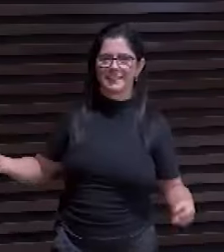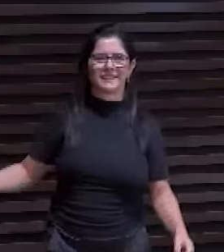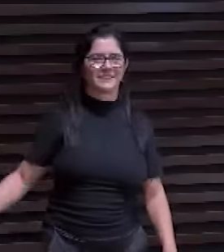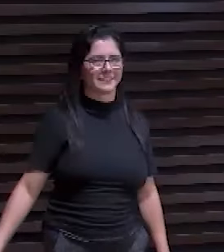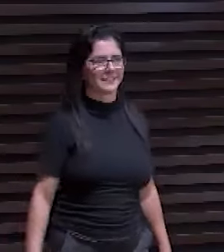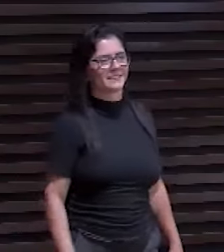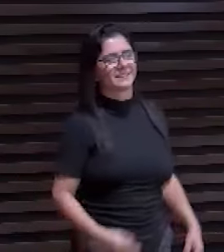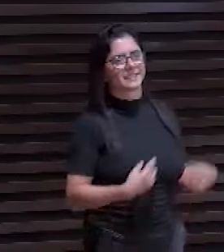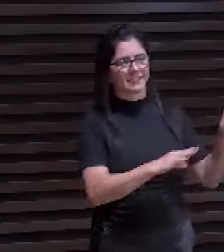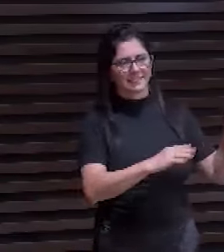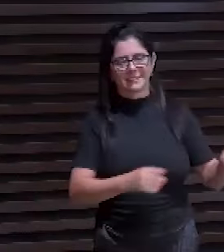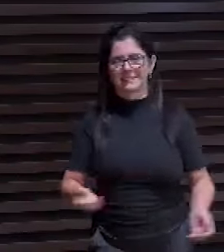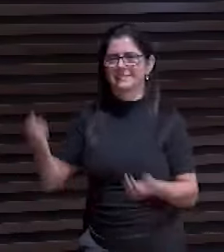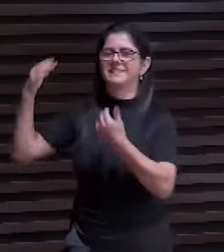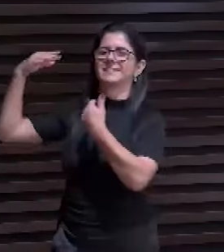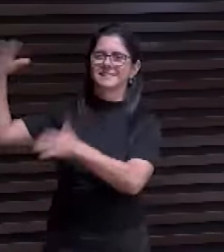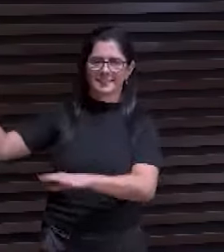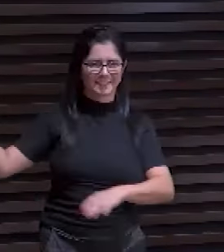coisas.